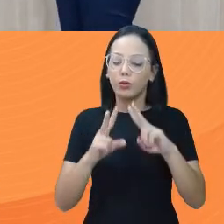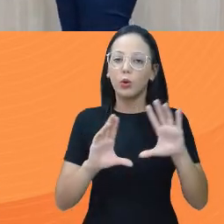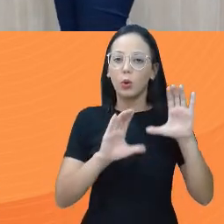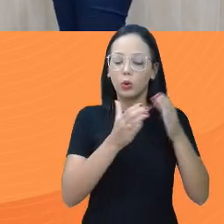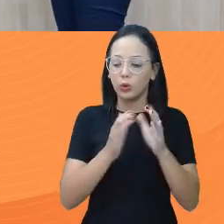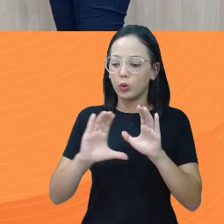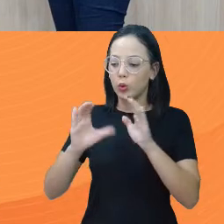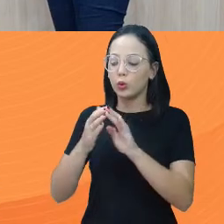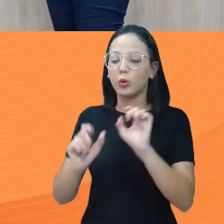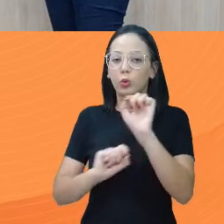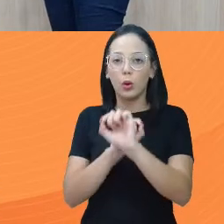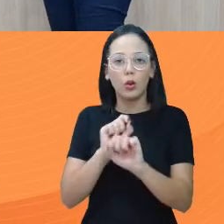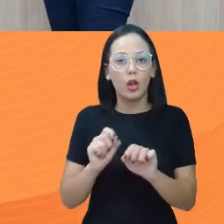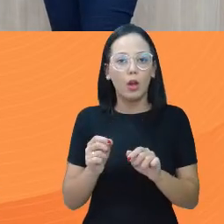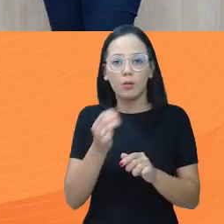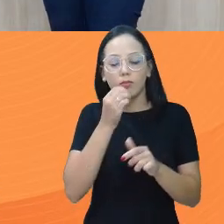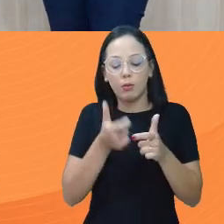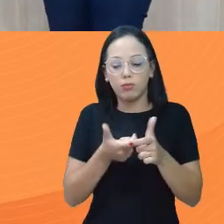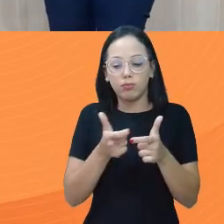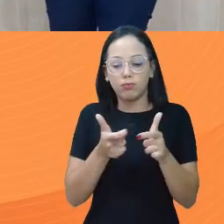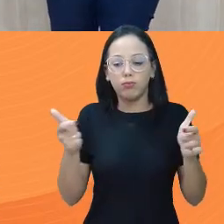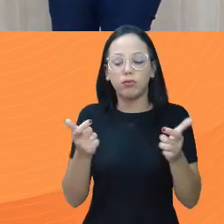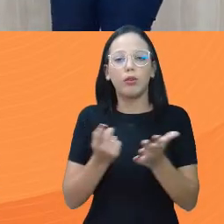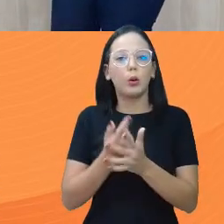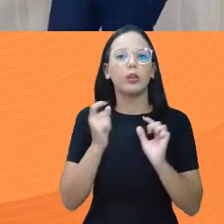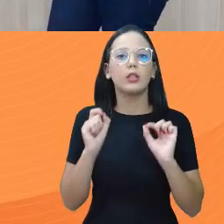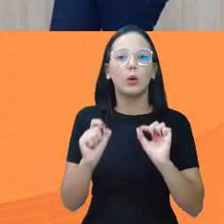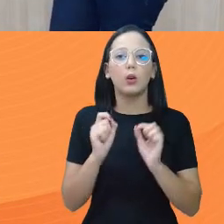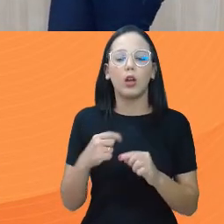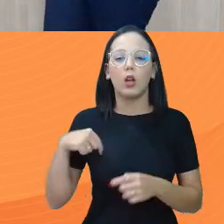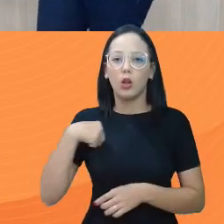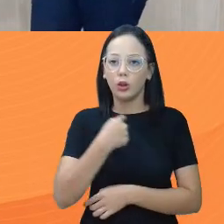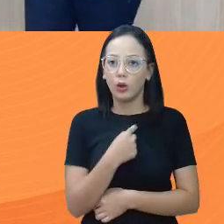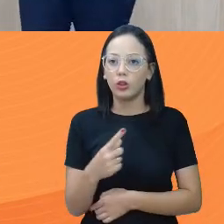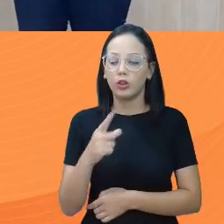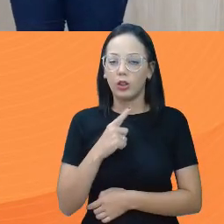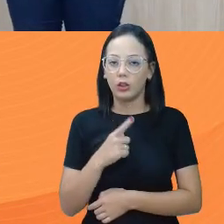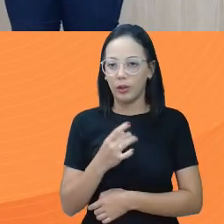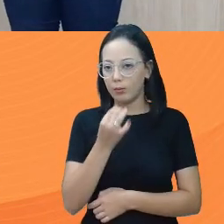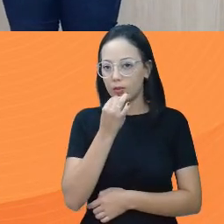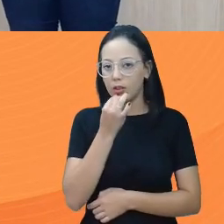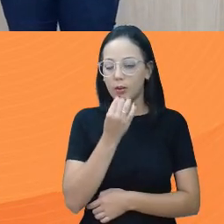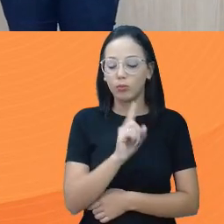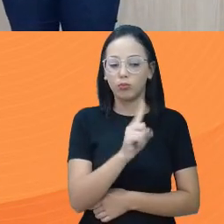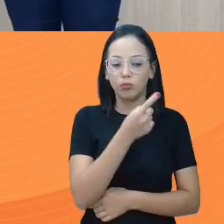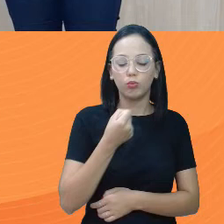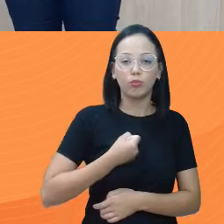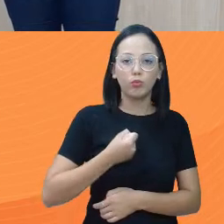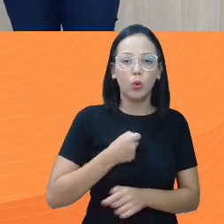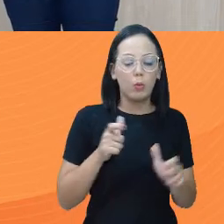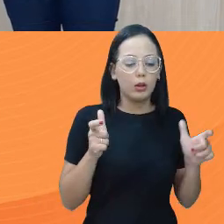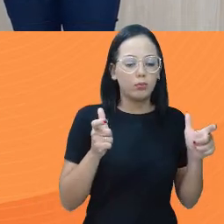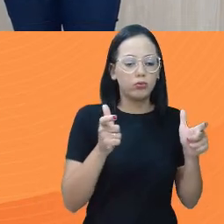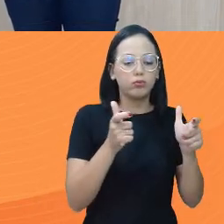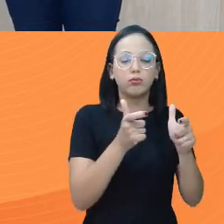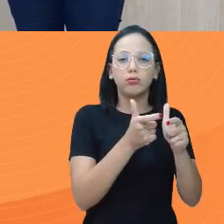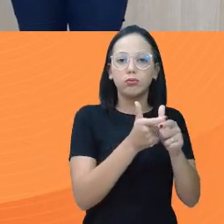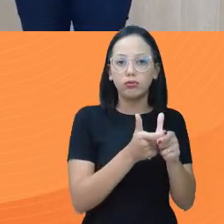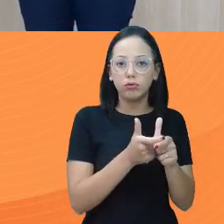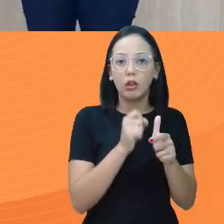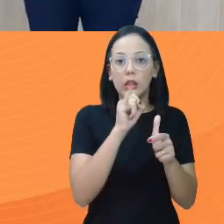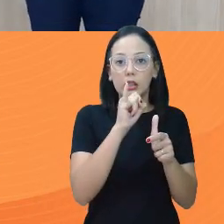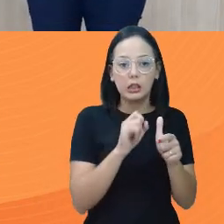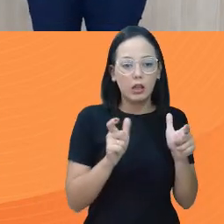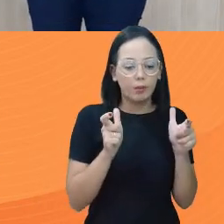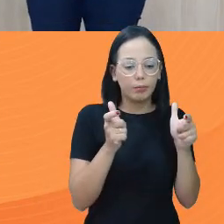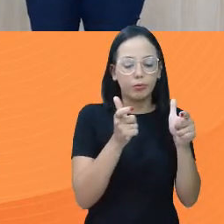é um conjunto infinito, o que vai acontecer aqui? A gente vai ter que eu tenho um número que é o menor possível. Se ele